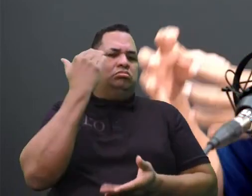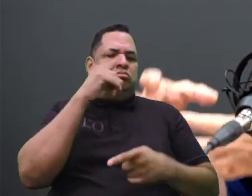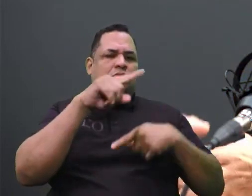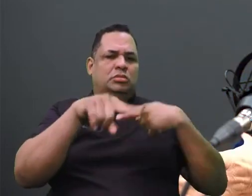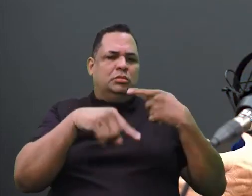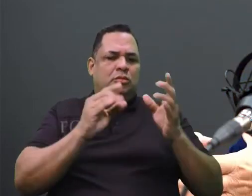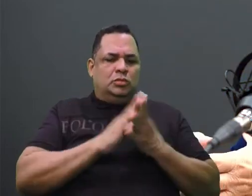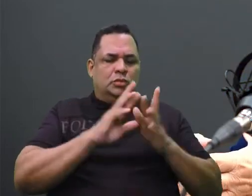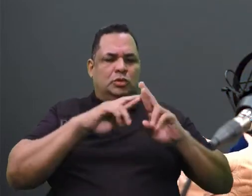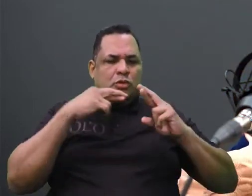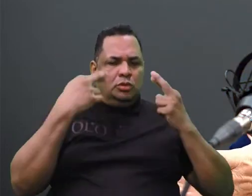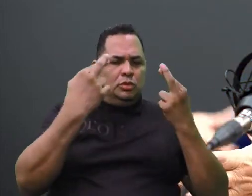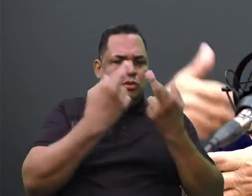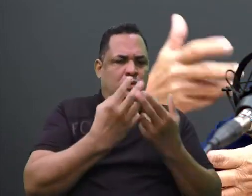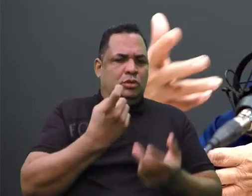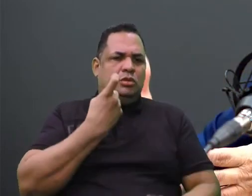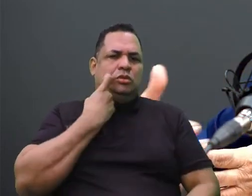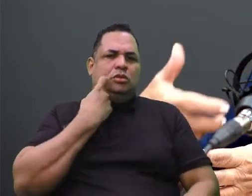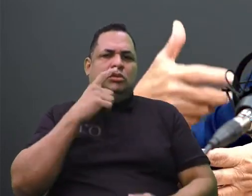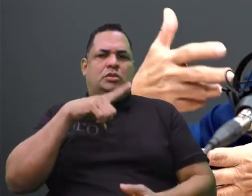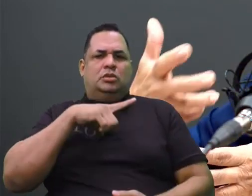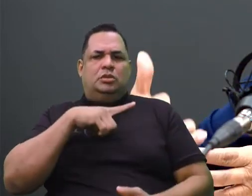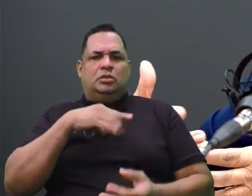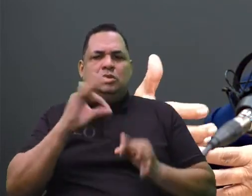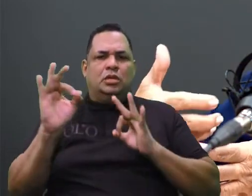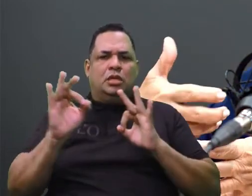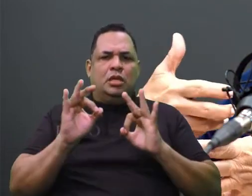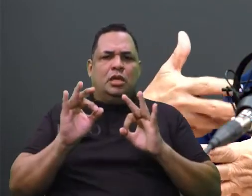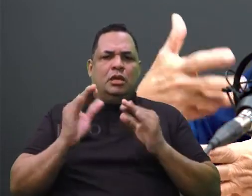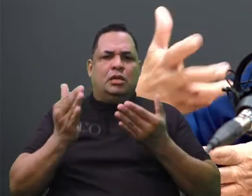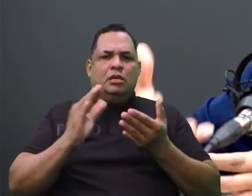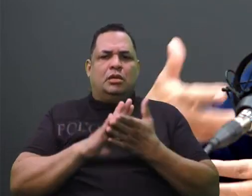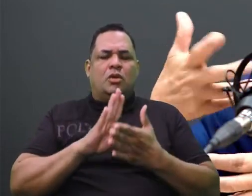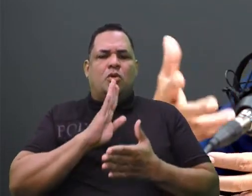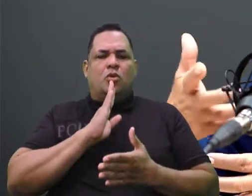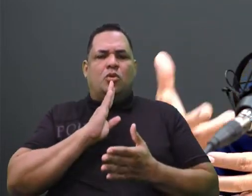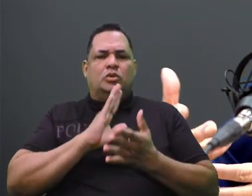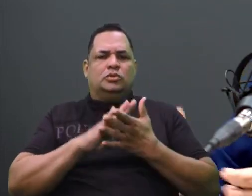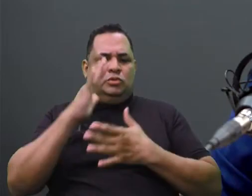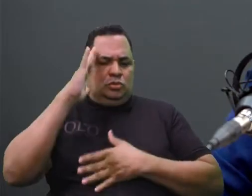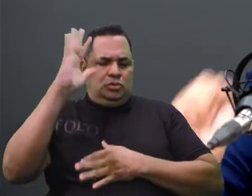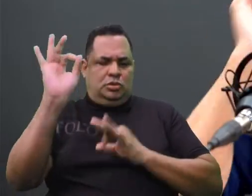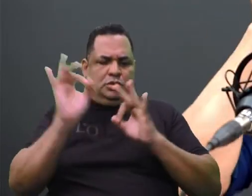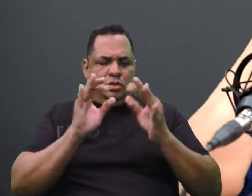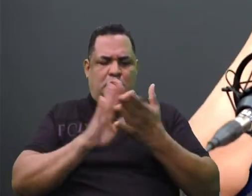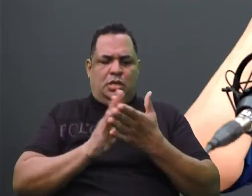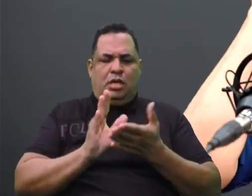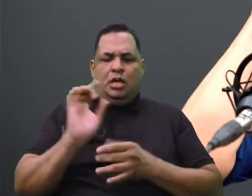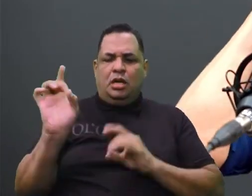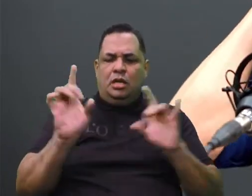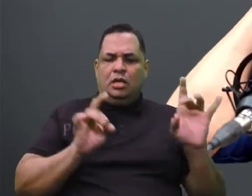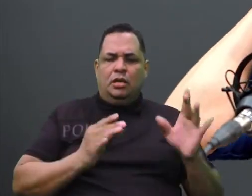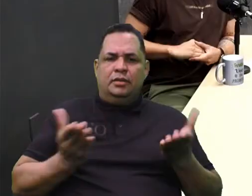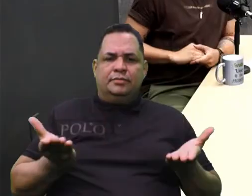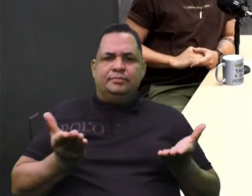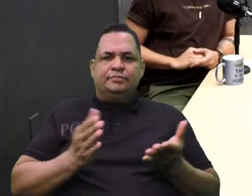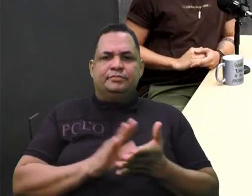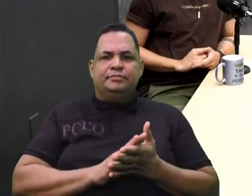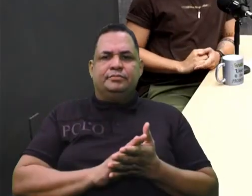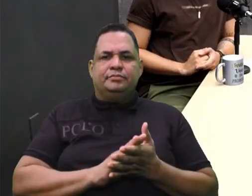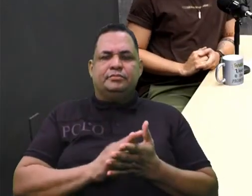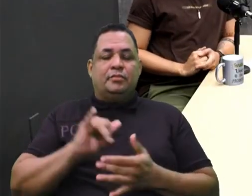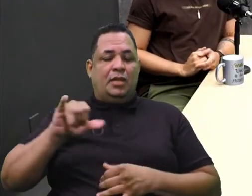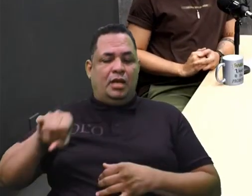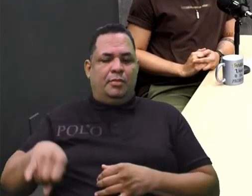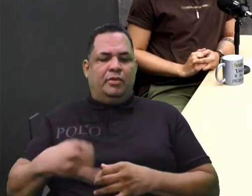todos se reuniam na sexta-feira para ter os respectivos conhecimentos teóricos da área. Então, já aproveito o momento para mandar um abraço